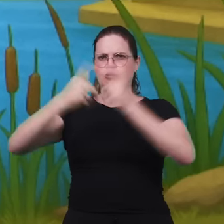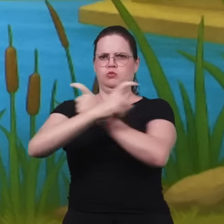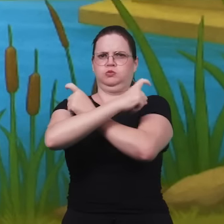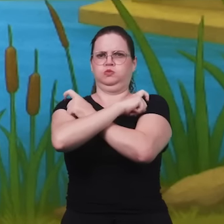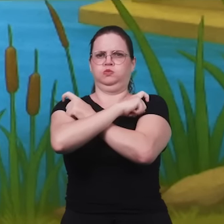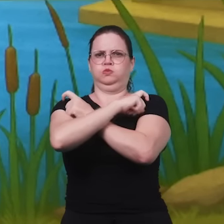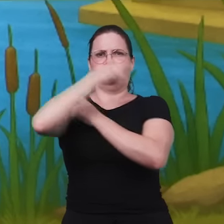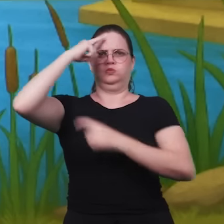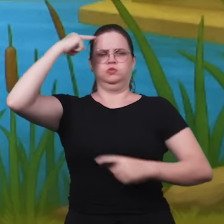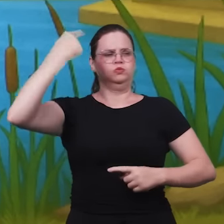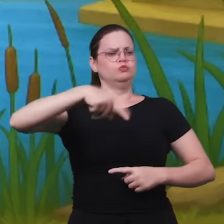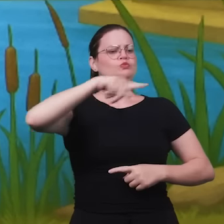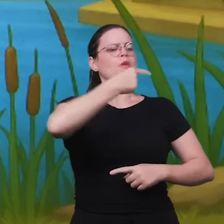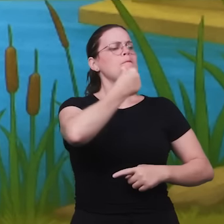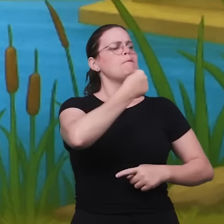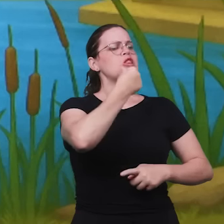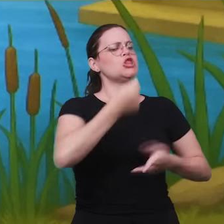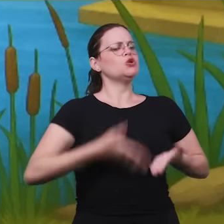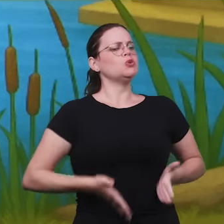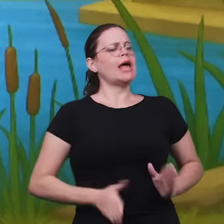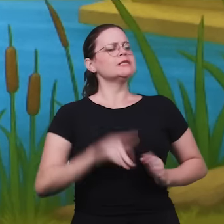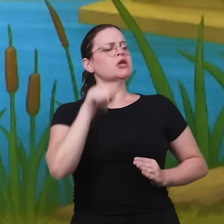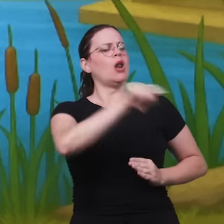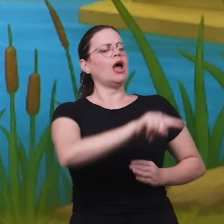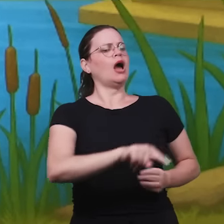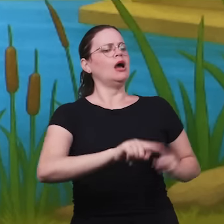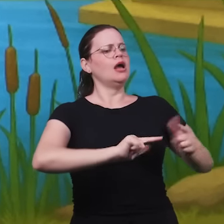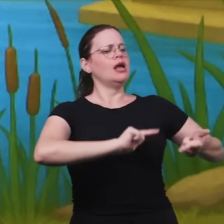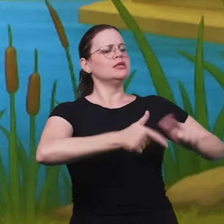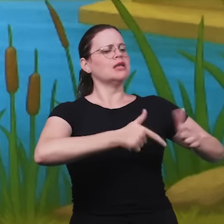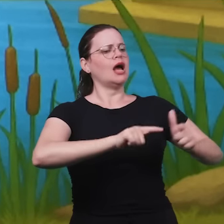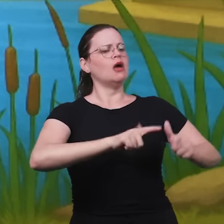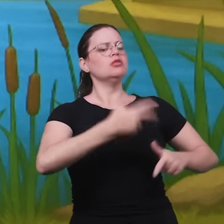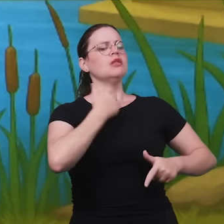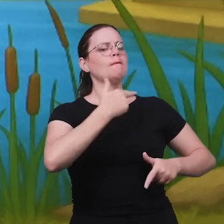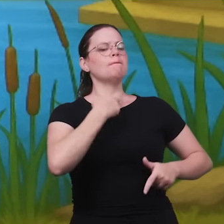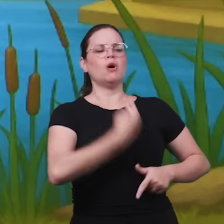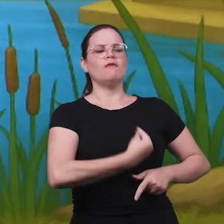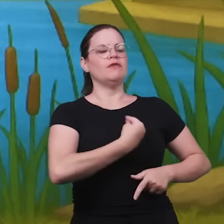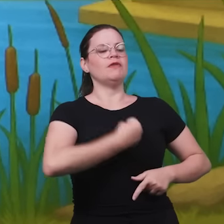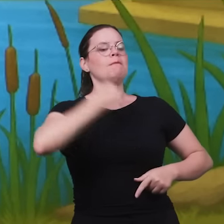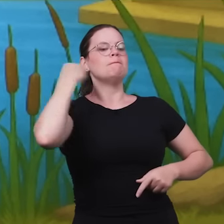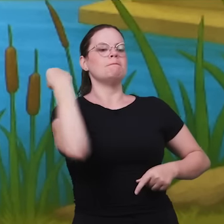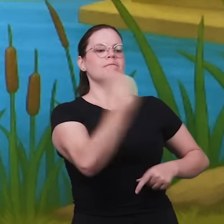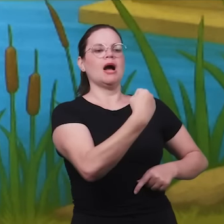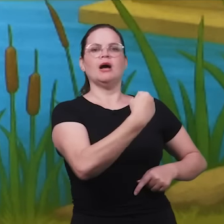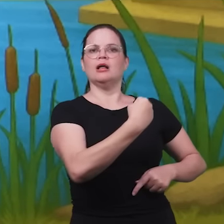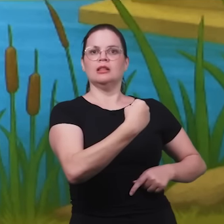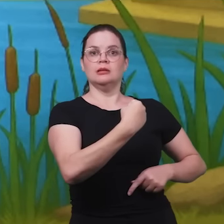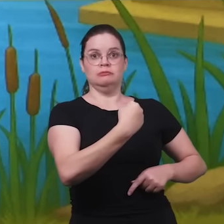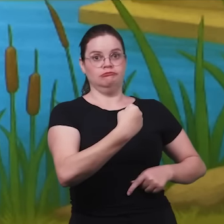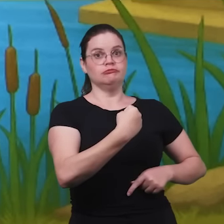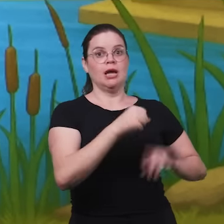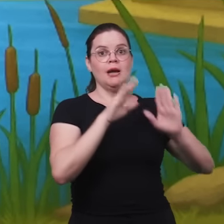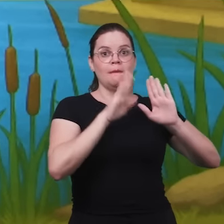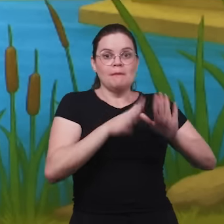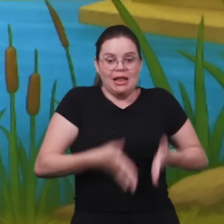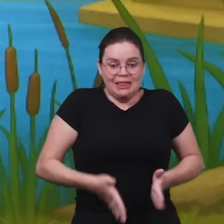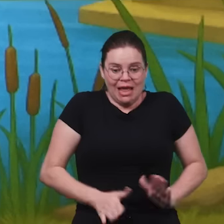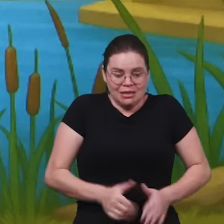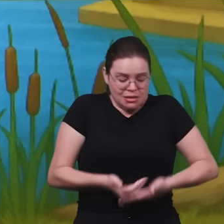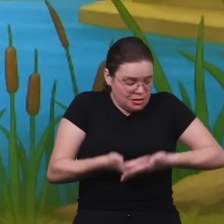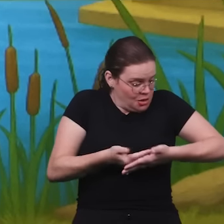meninos hebreus que nascessem não poderiam viver. Os pais de Moisés, Arão e